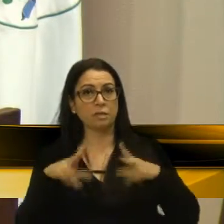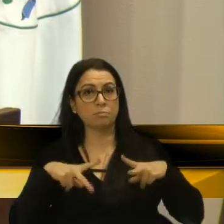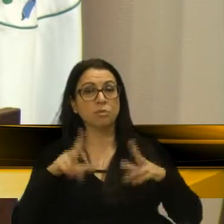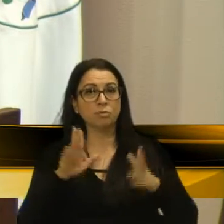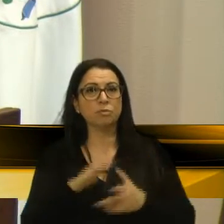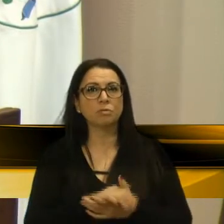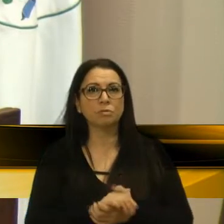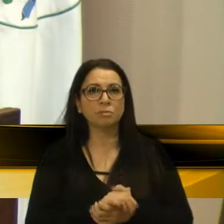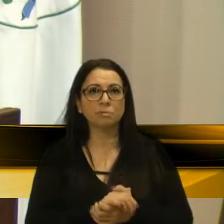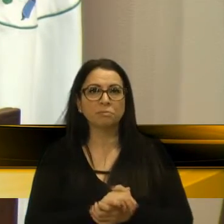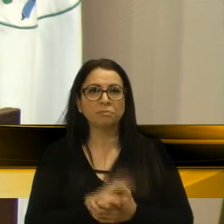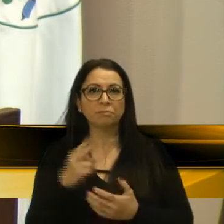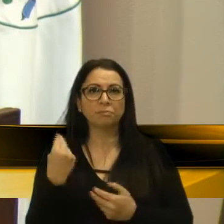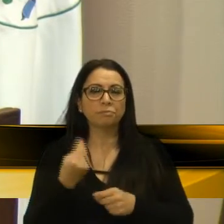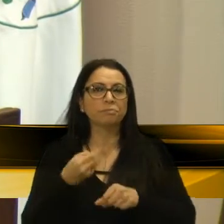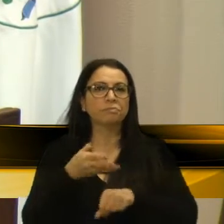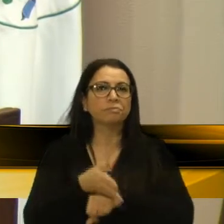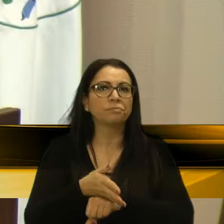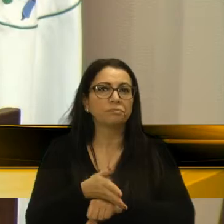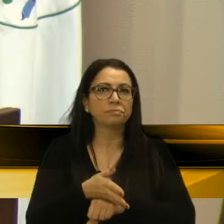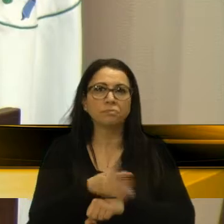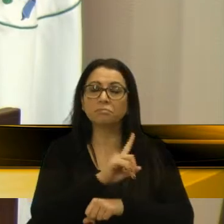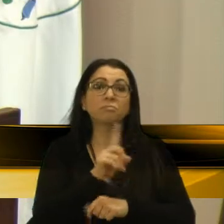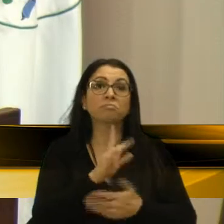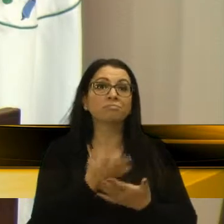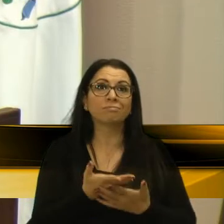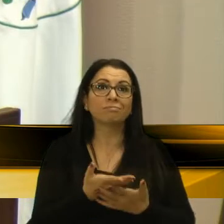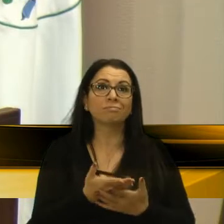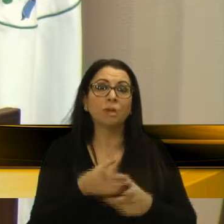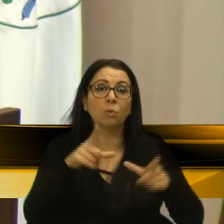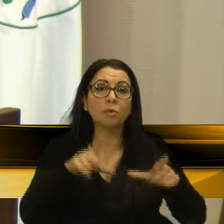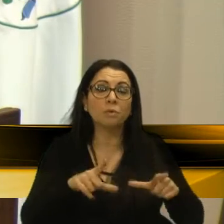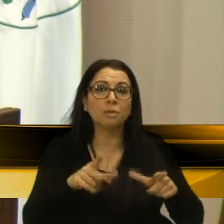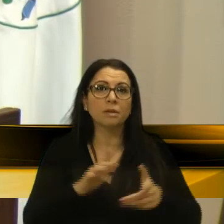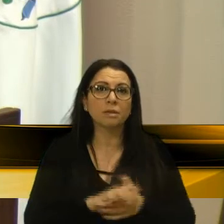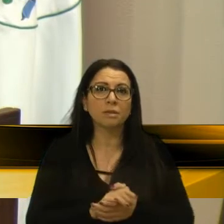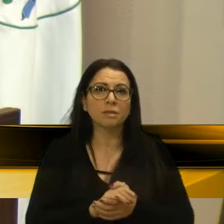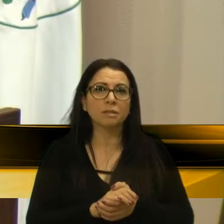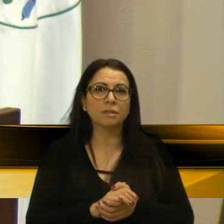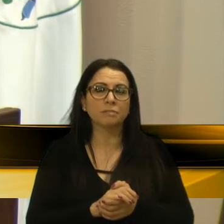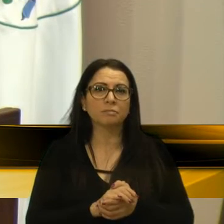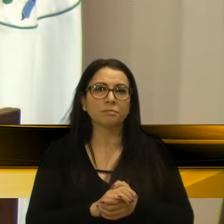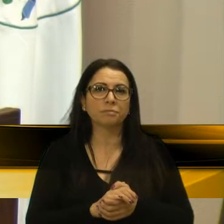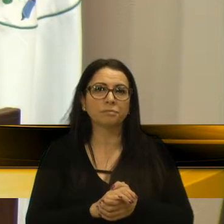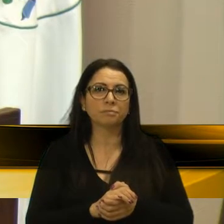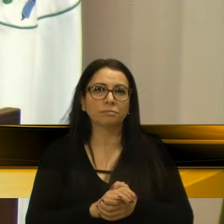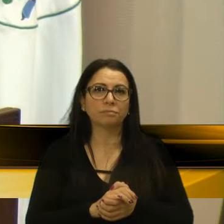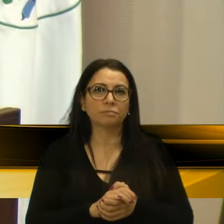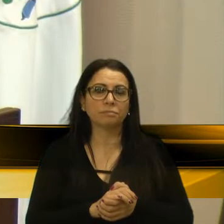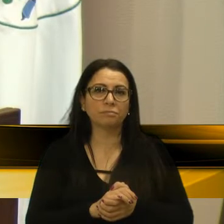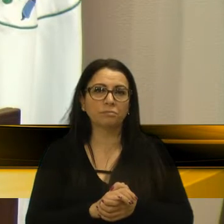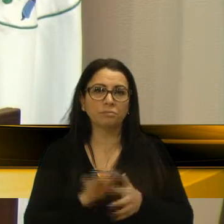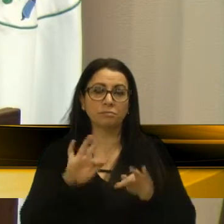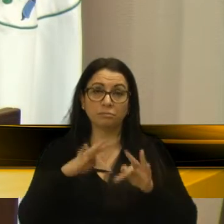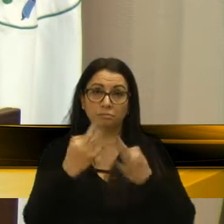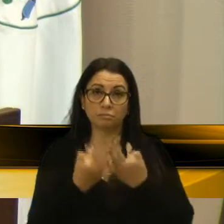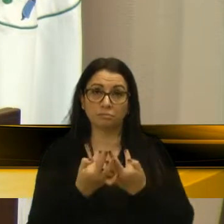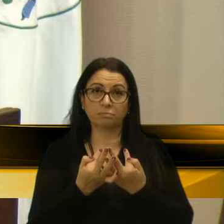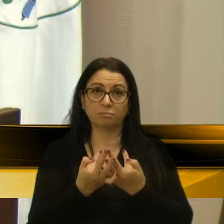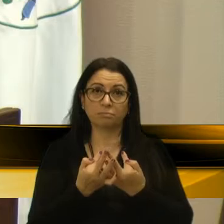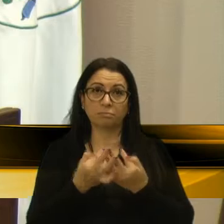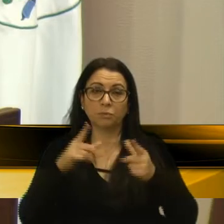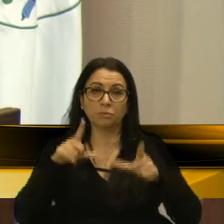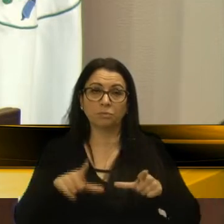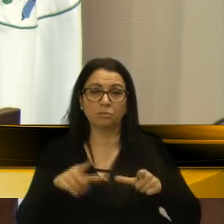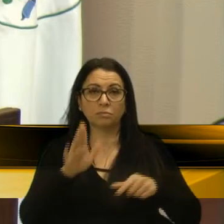ali. E nós entramos. Não, é um espaço onde vão as famílias, tem lugar